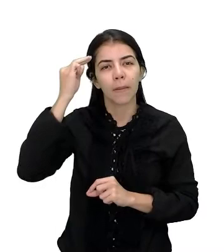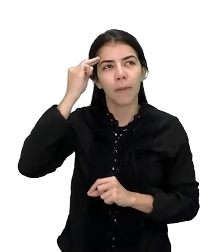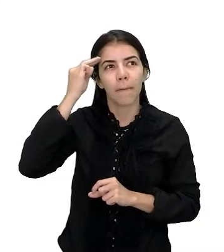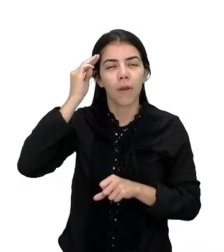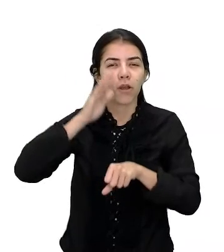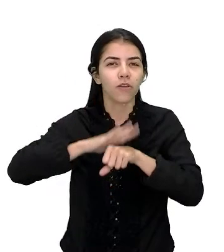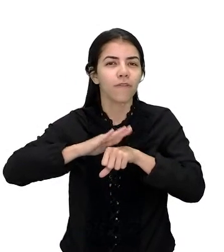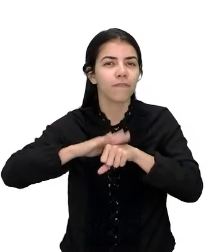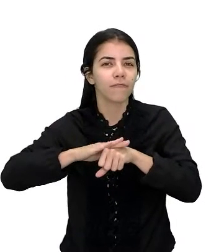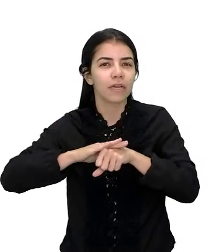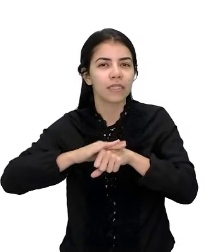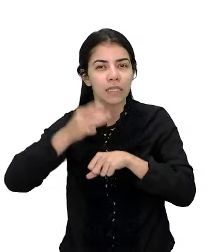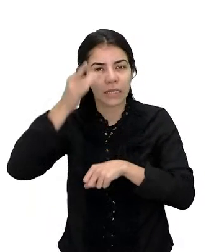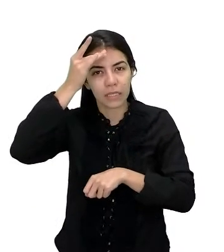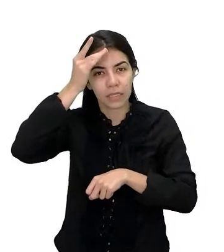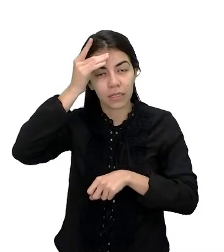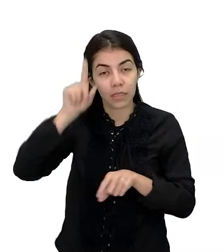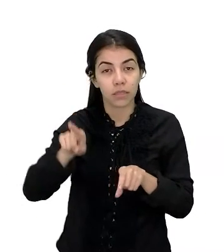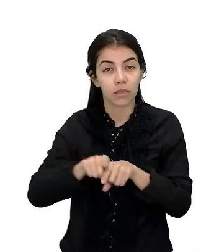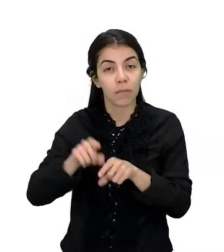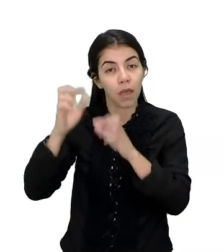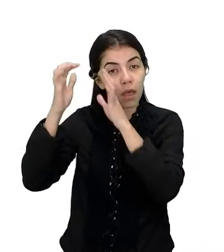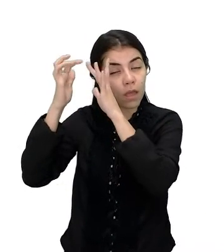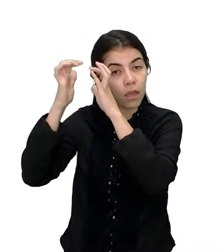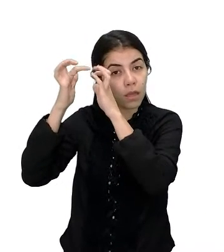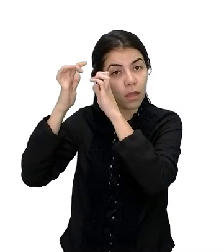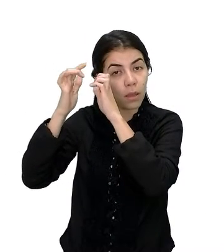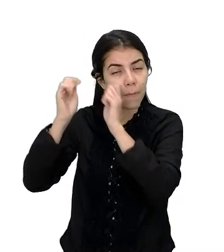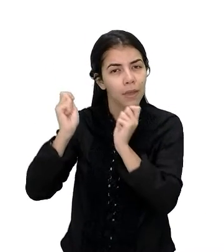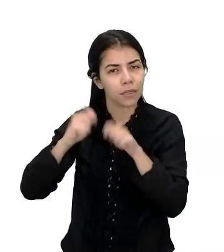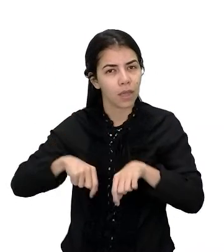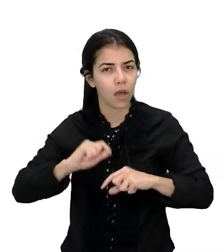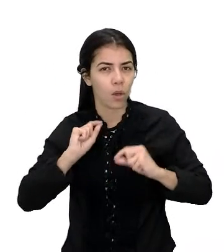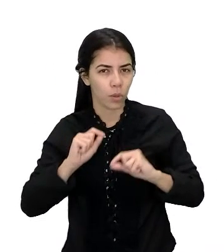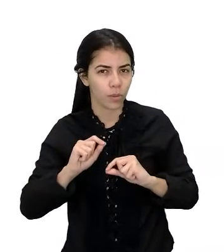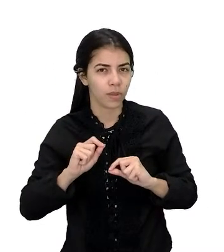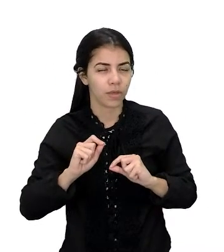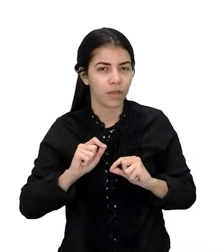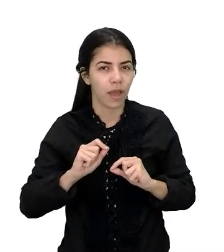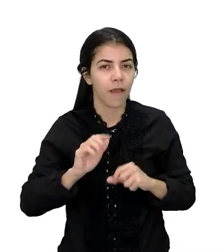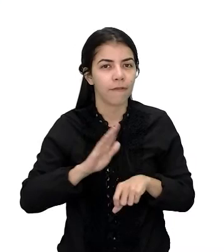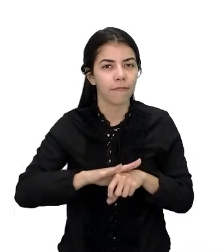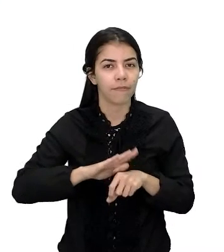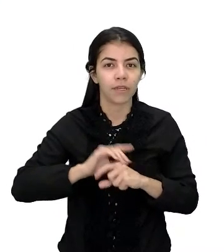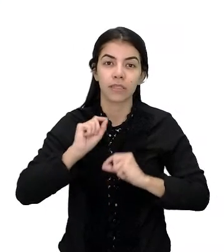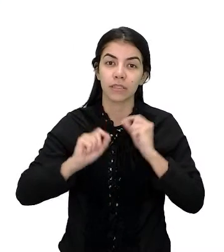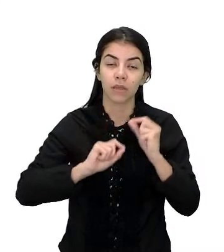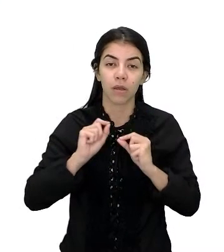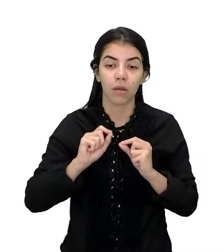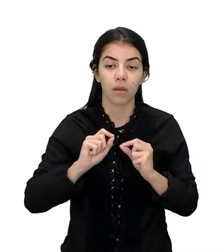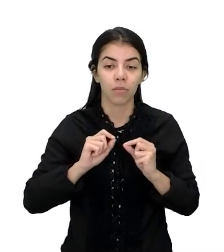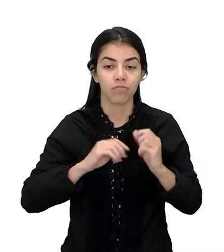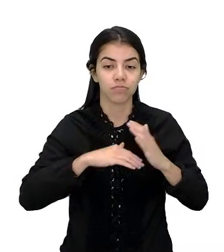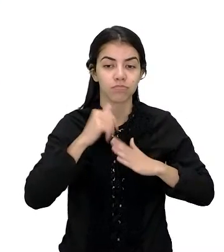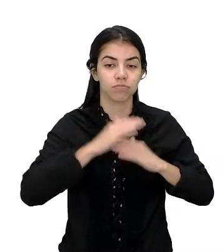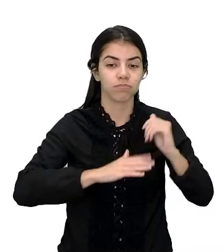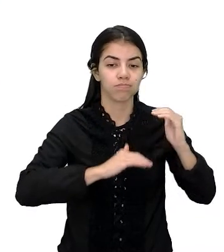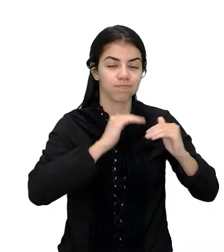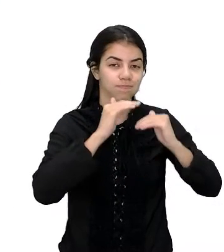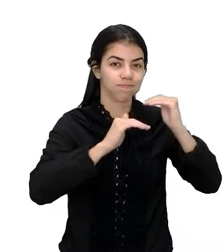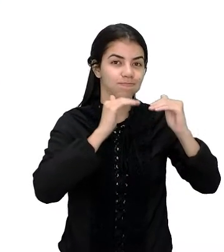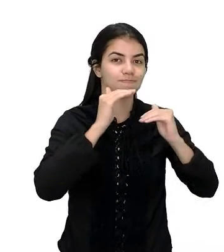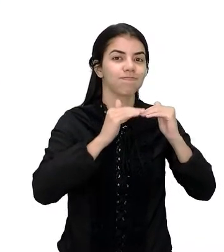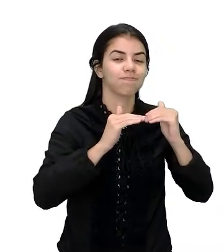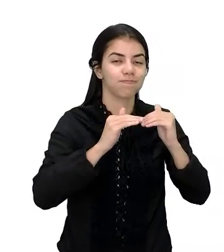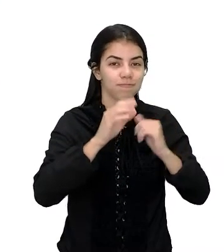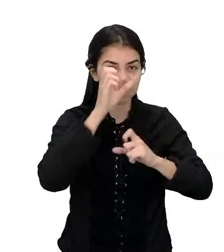trabalho, da flexibilidade cognitiva para a gente conseguir o quê? Conseguir fazer o nosso processo de aprendizagem.